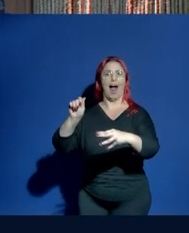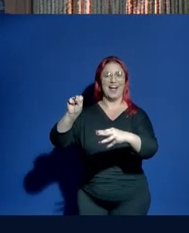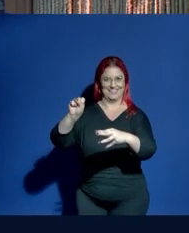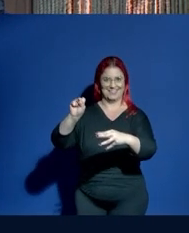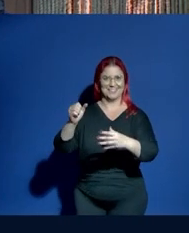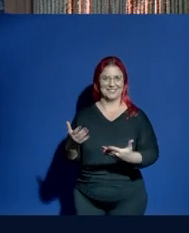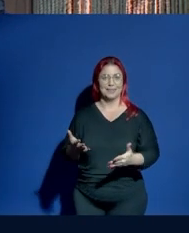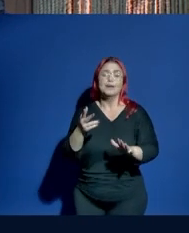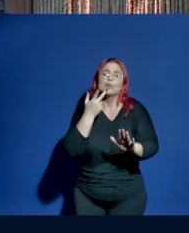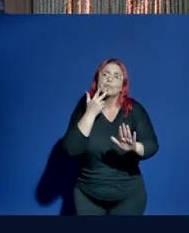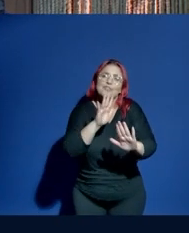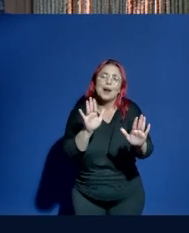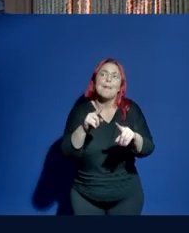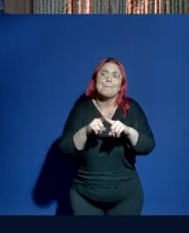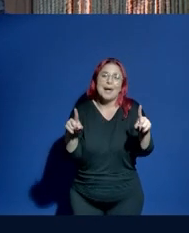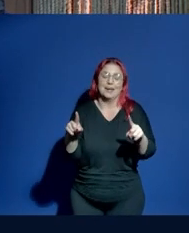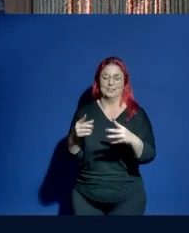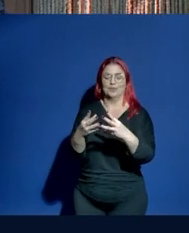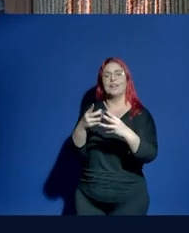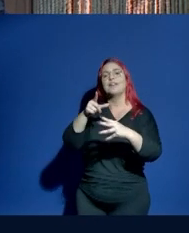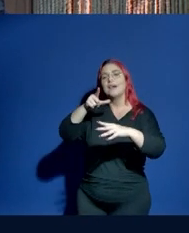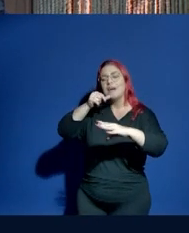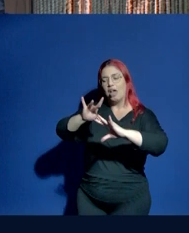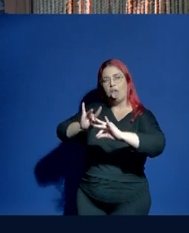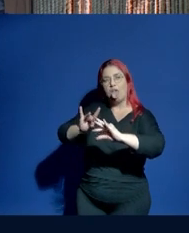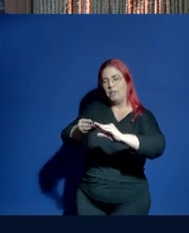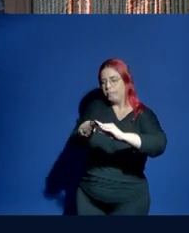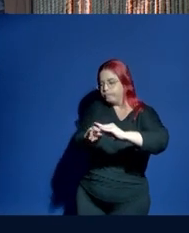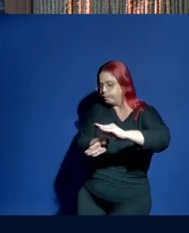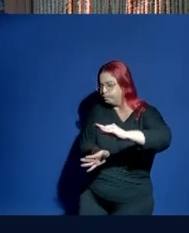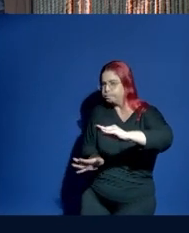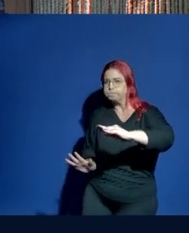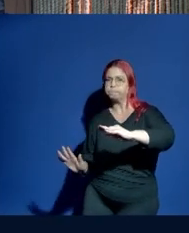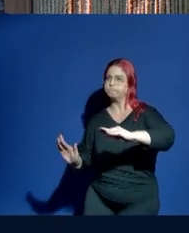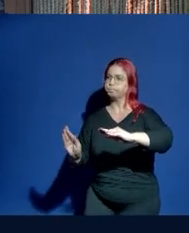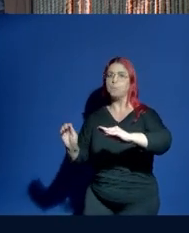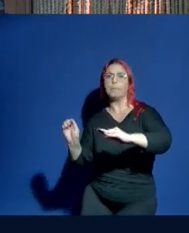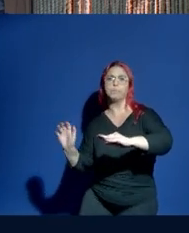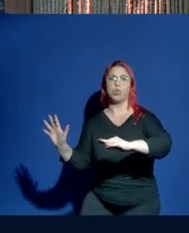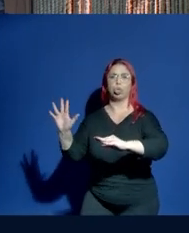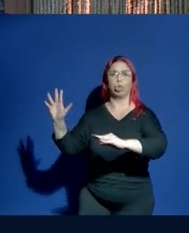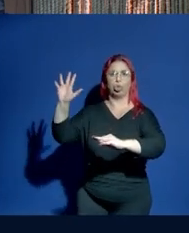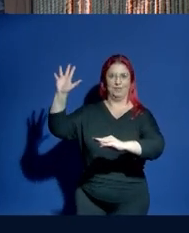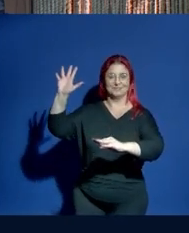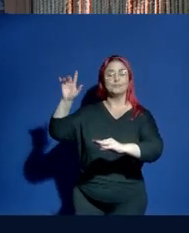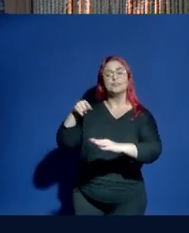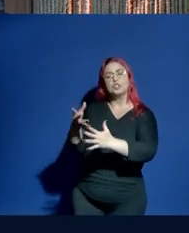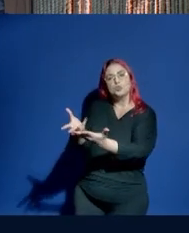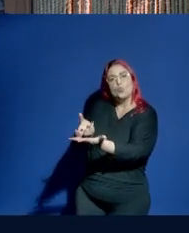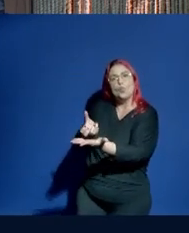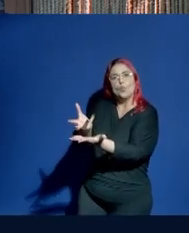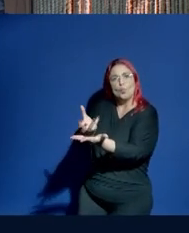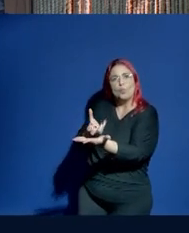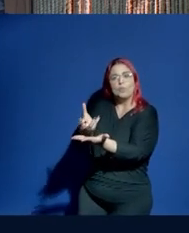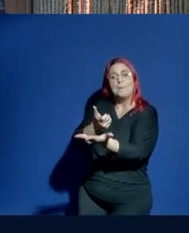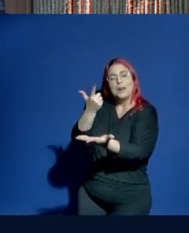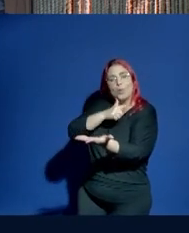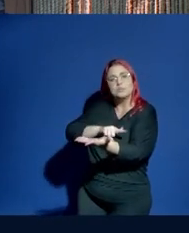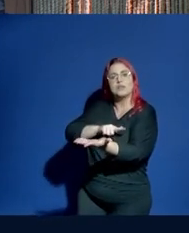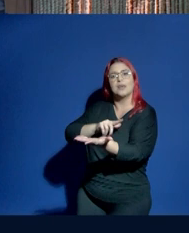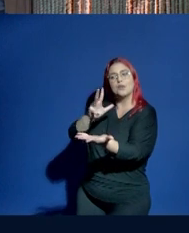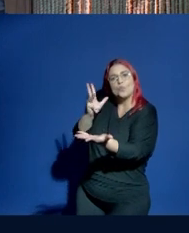não fica ofendido comigo o choro me desce Então o que a gente faz é fazer um sistema de captação para que a gente consiga recuperar esse biogás